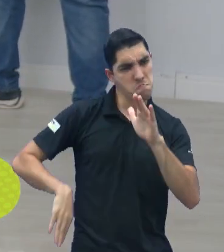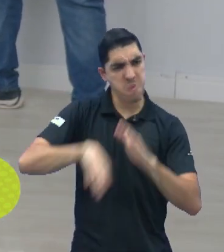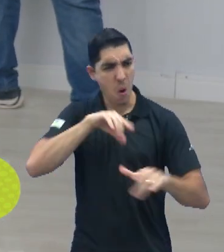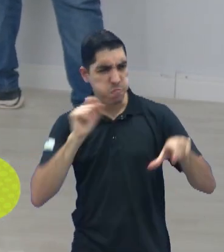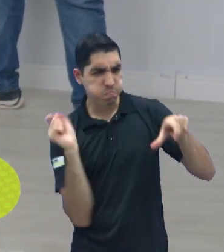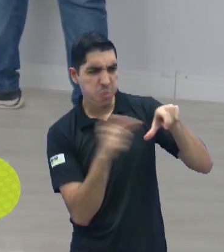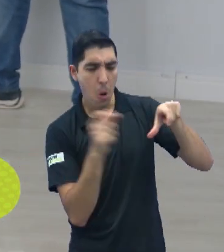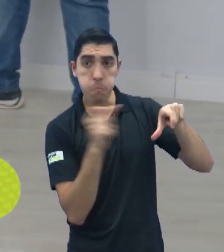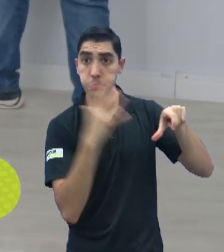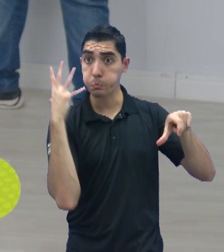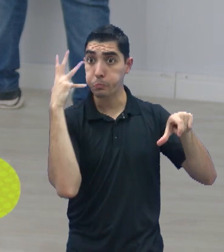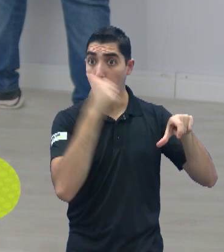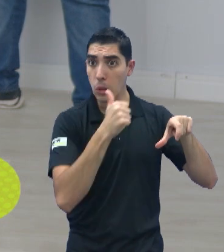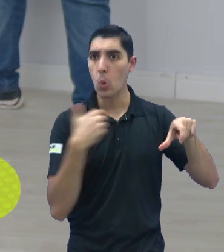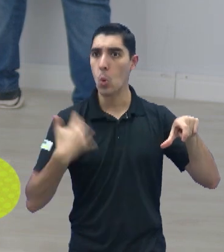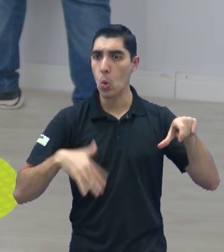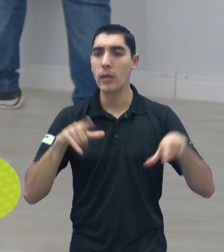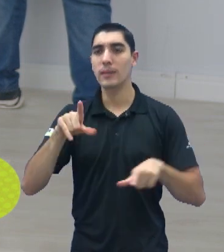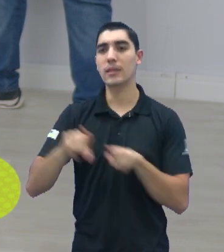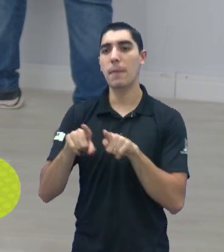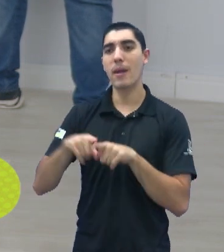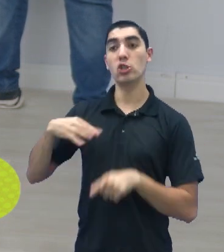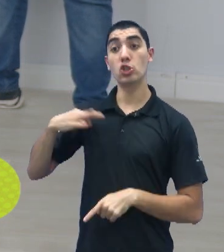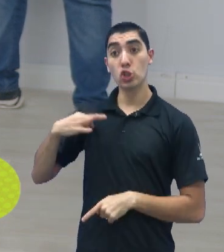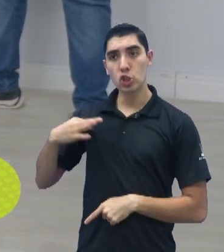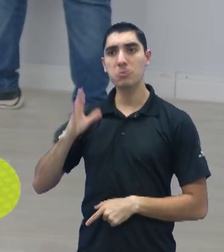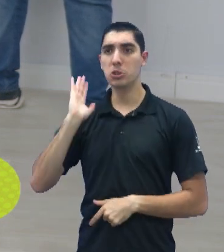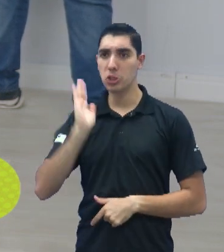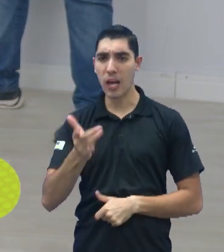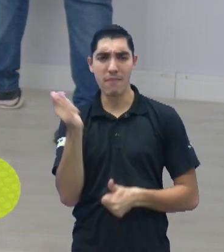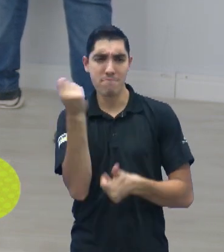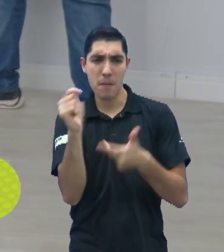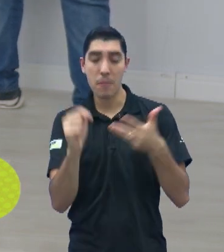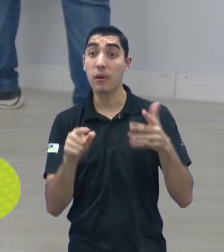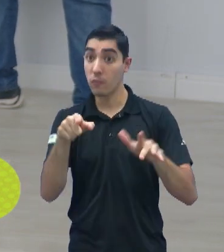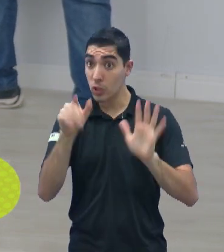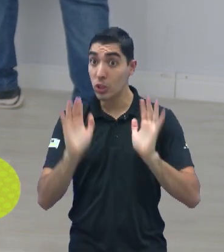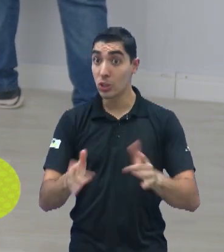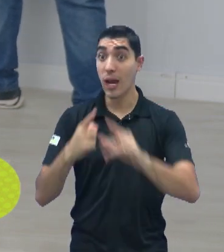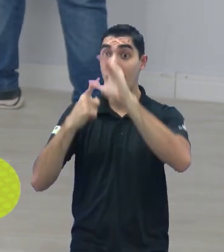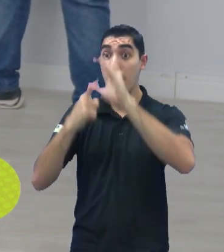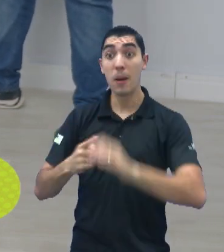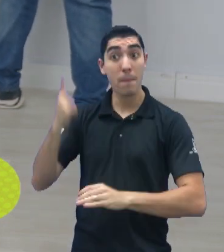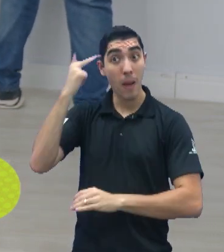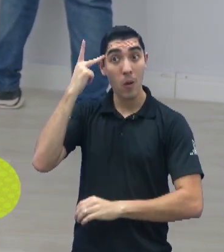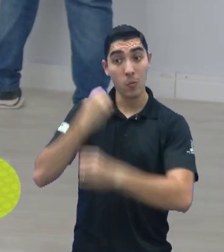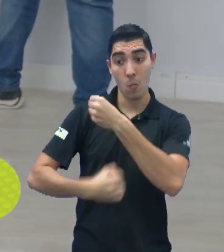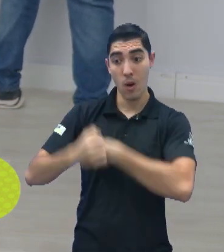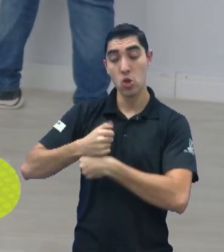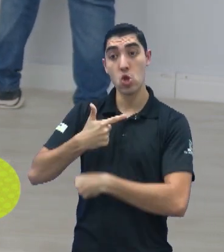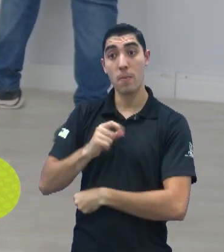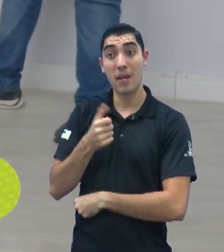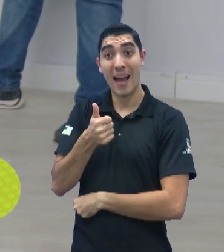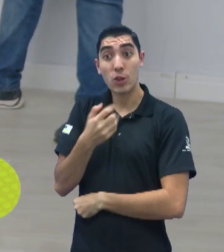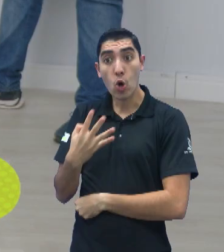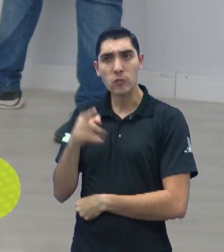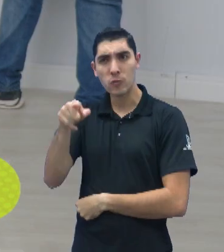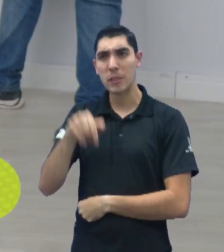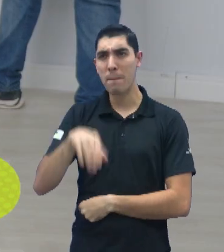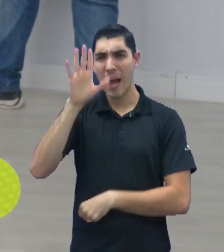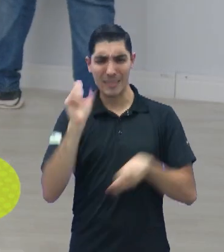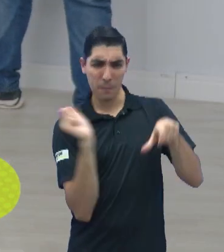vários clubes e também com artilharia do Campeonato Paulista em 2014. Como é que era o Léozinho